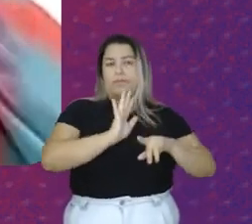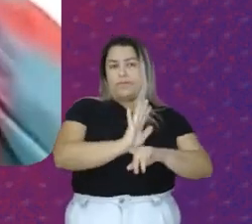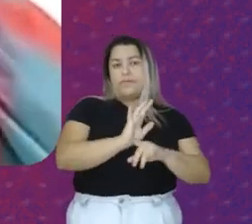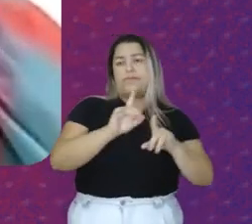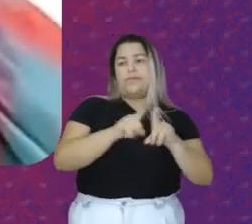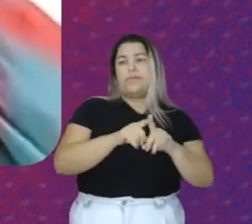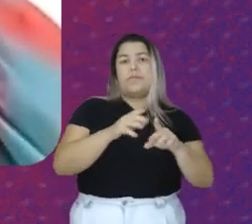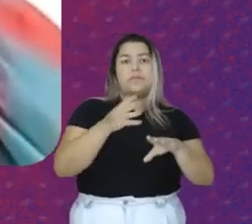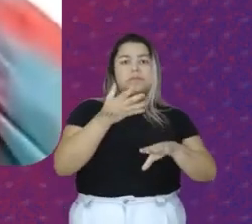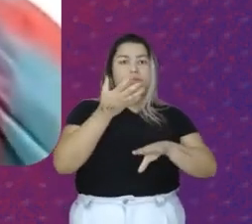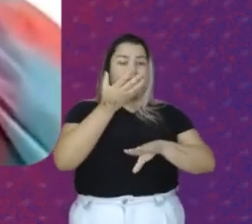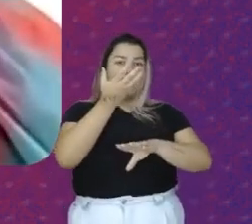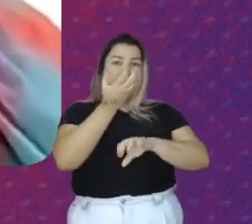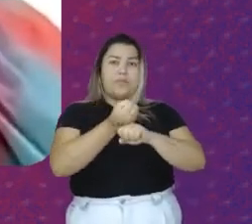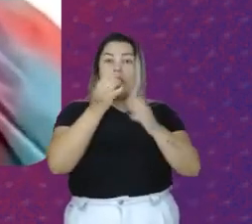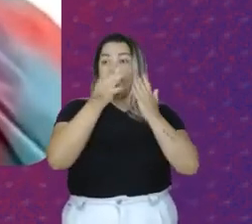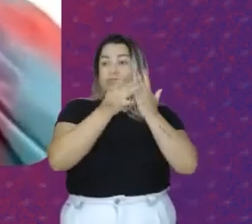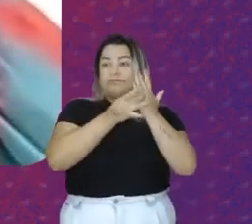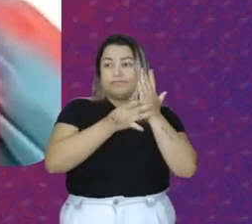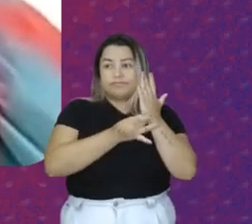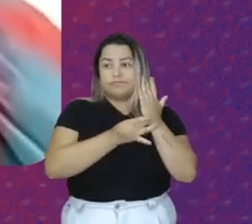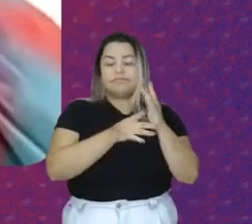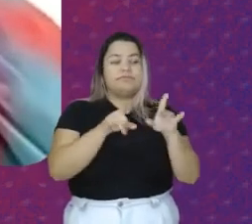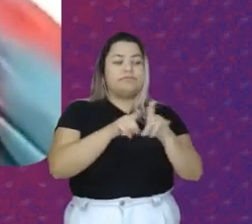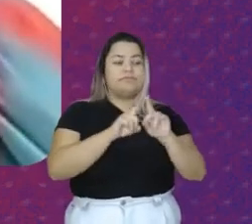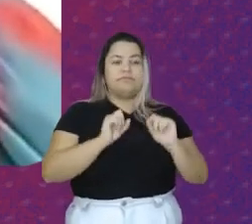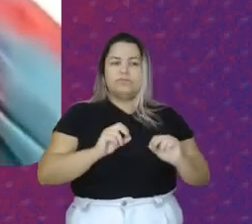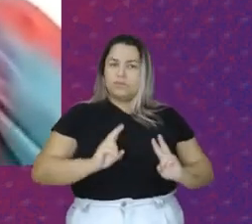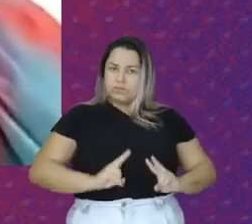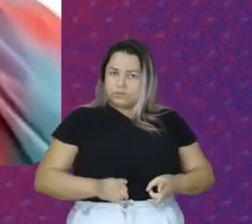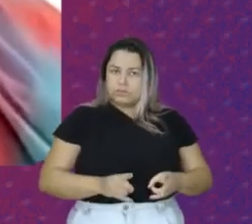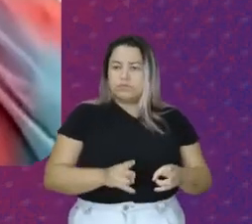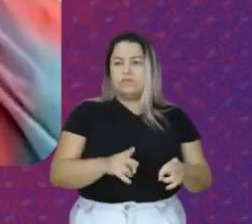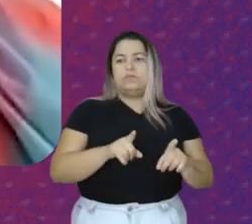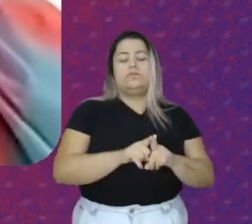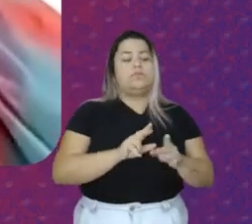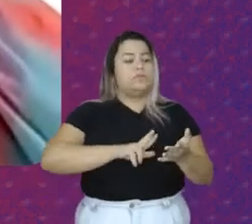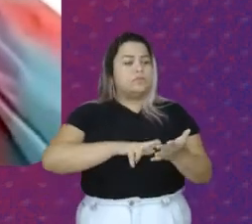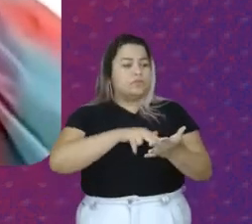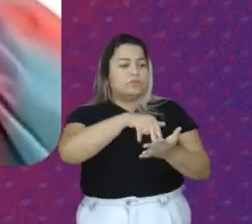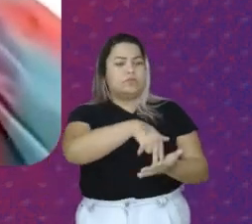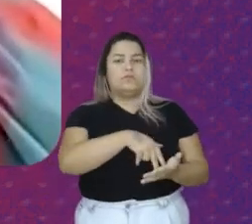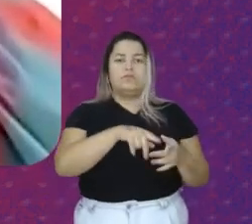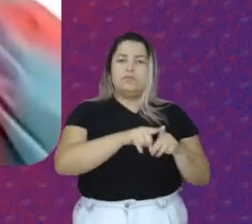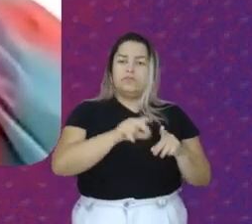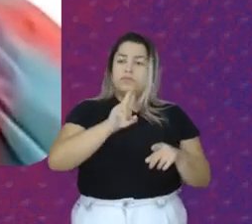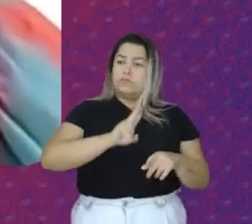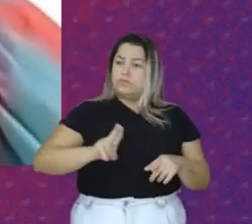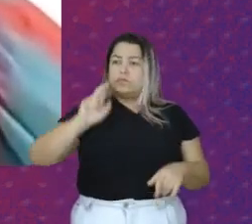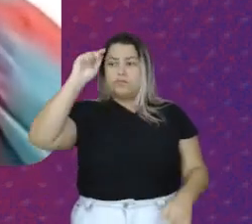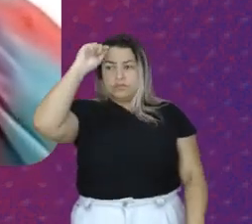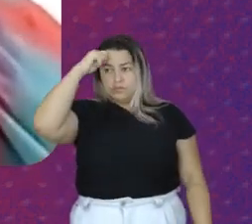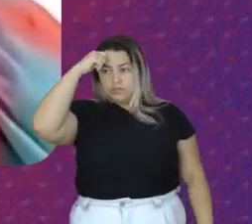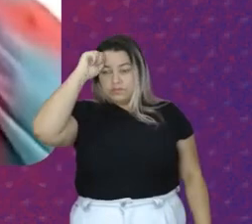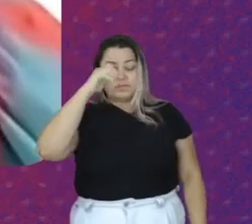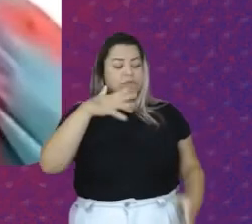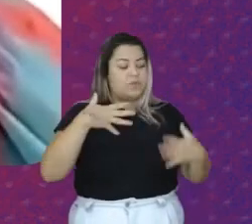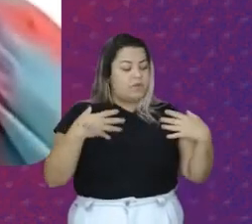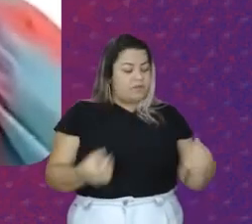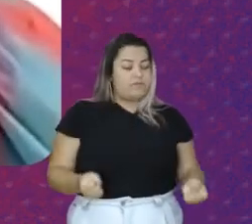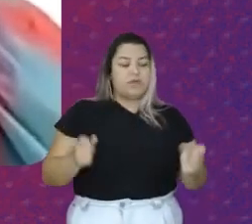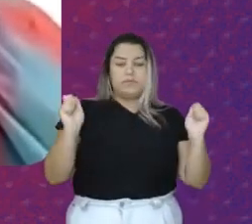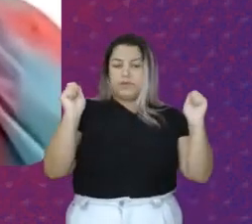didático. Caso contrário, nós não efetivaremos a permanência desse estudante negro na universidade. Nós vamos